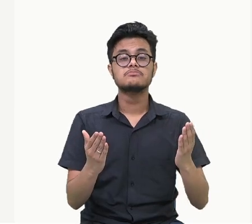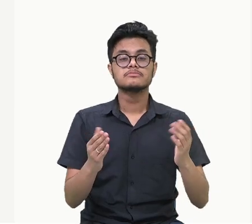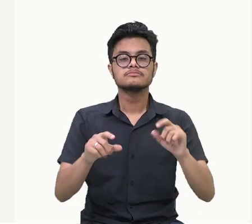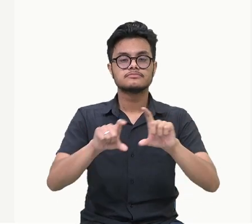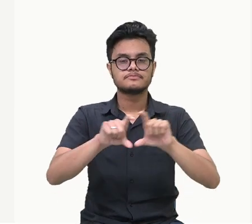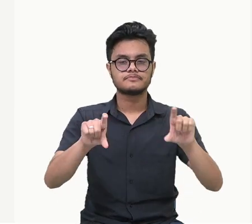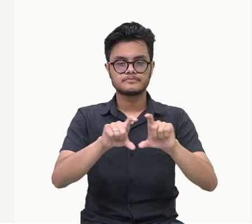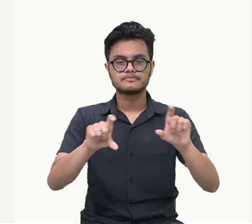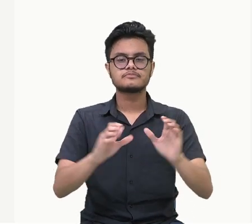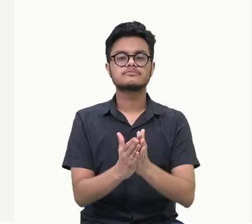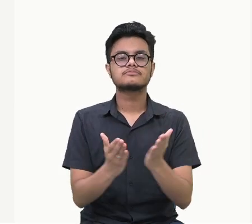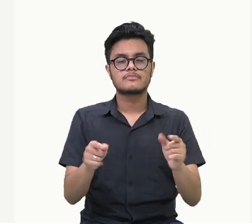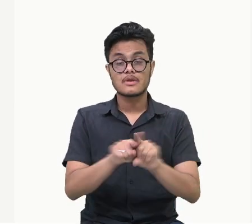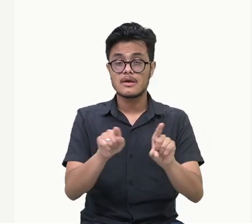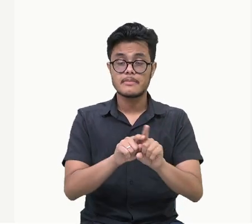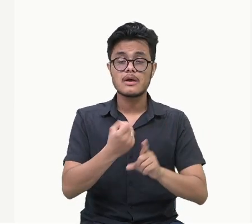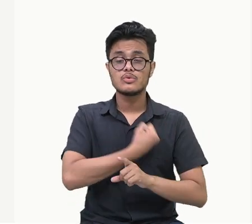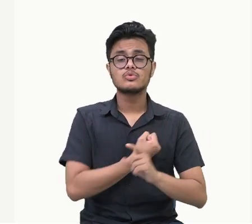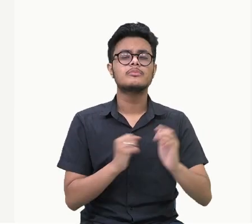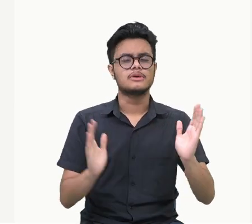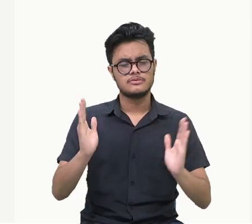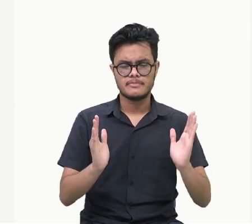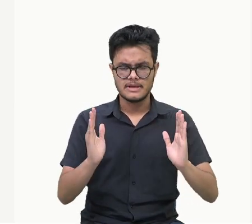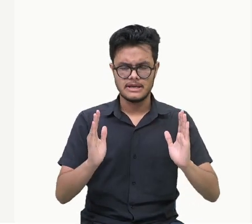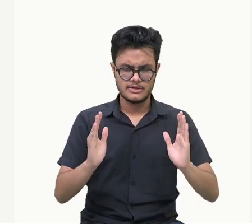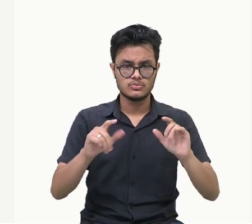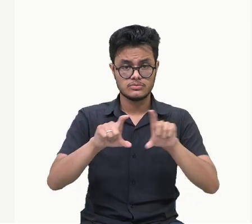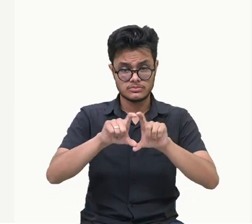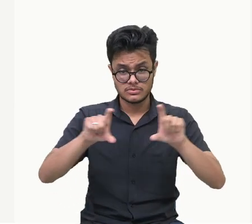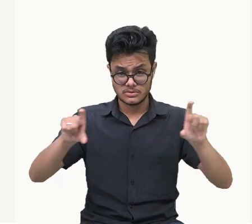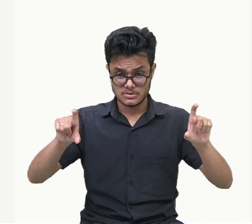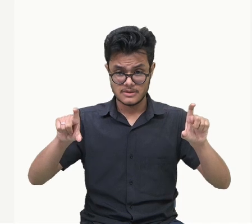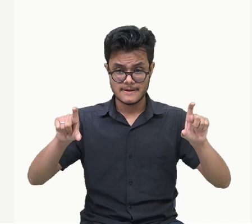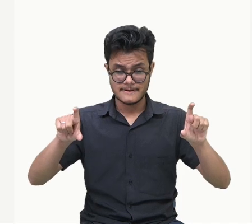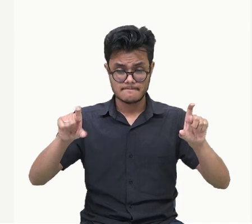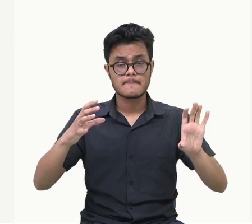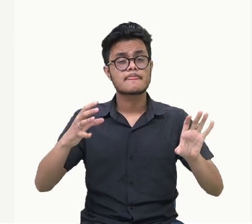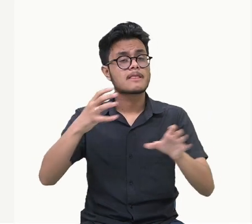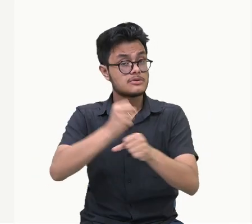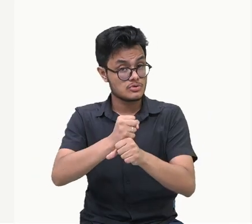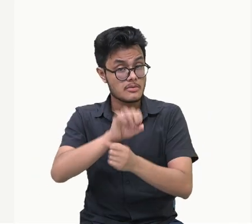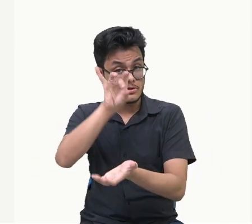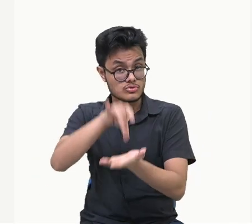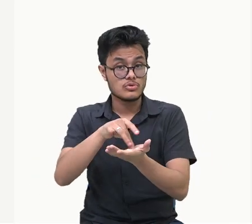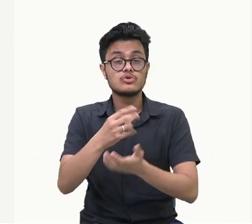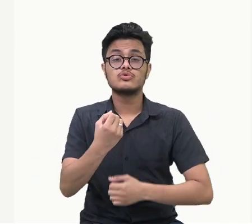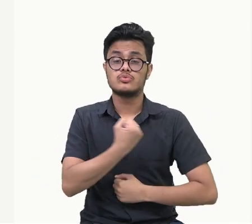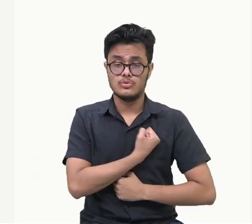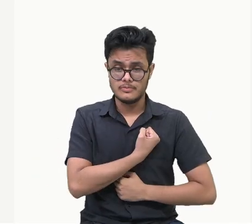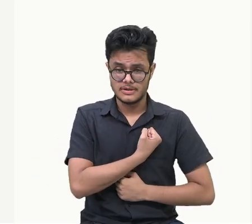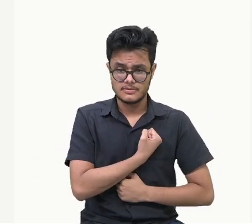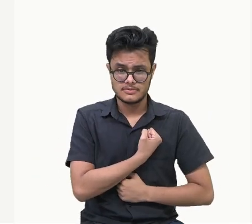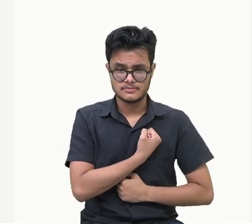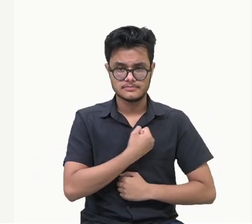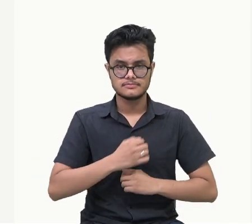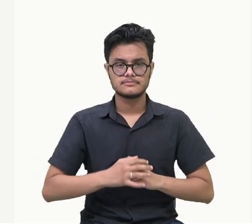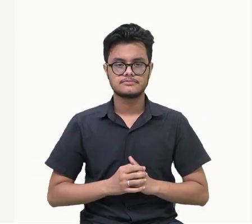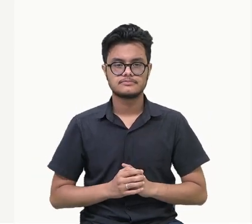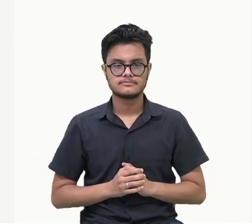função cujo domínio é o conjunto dos números reais, ok?